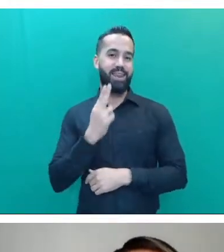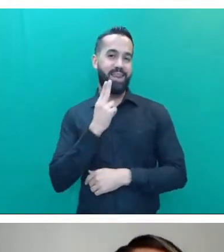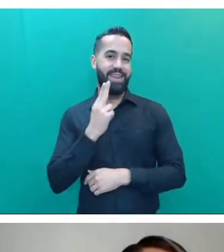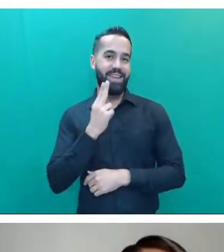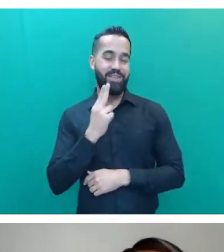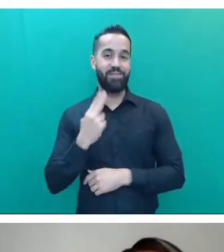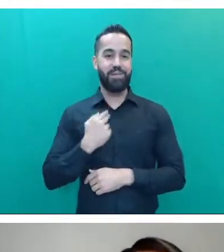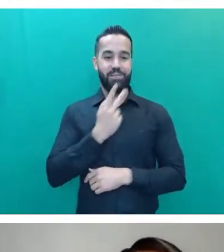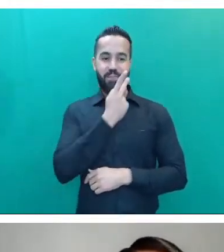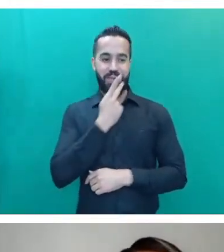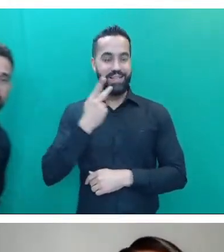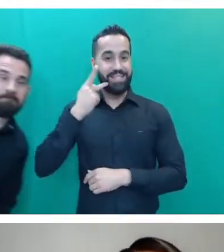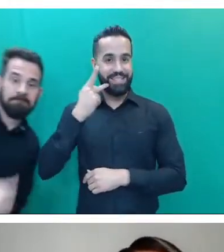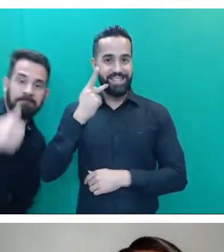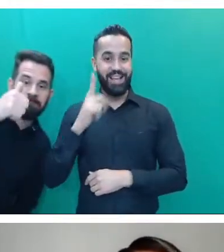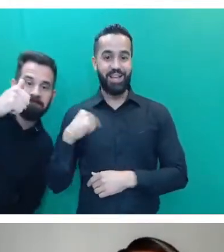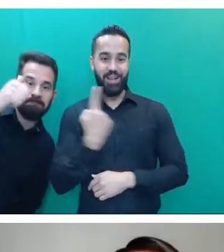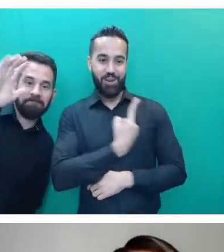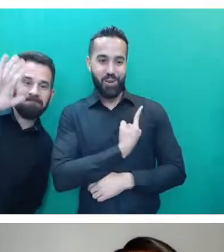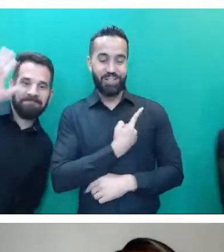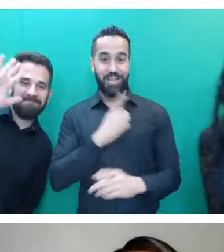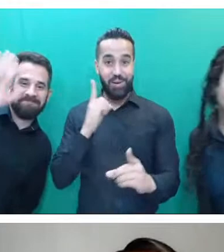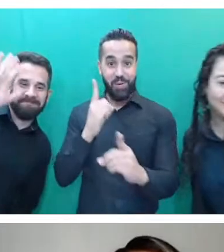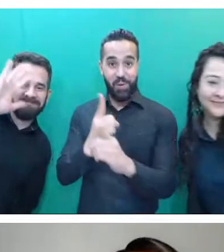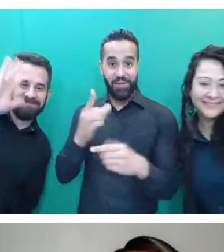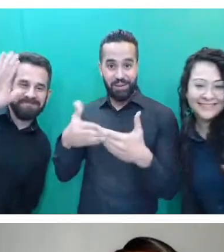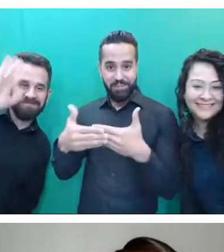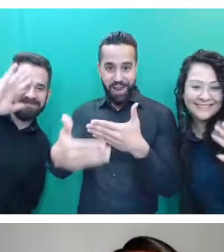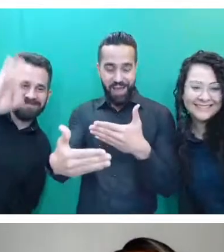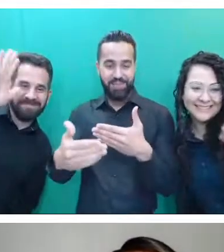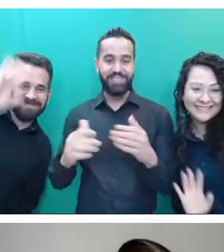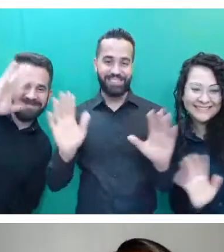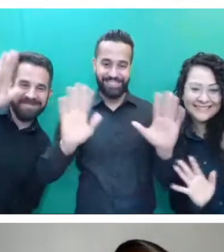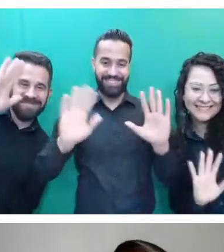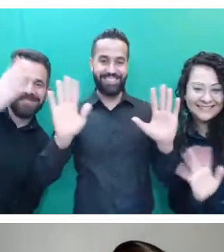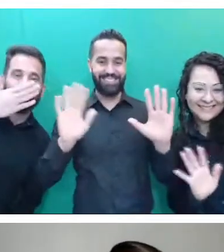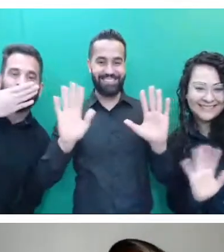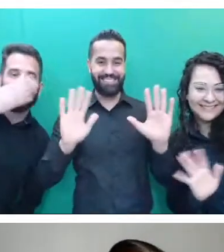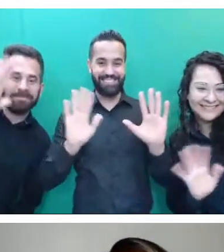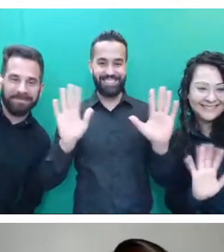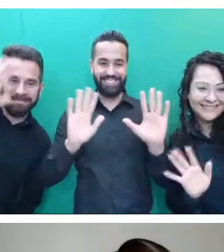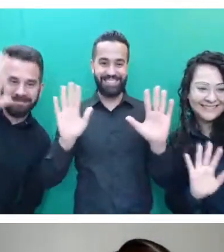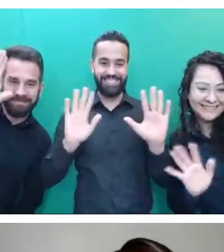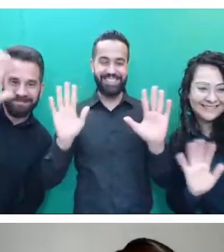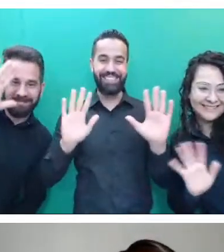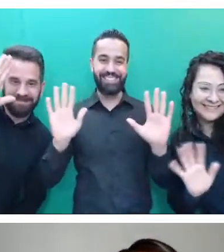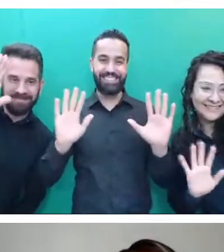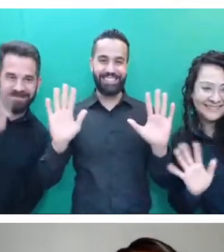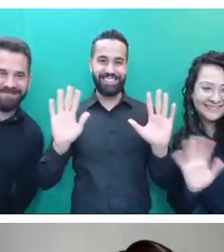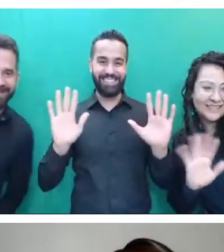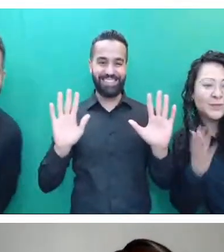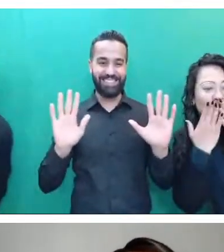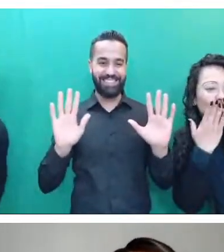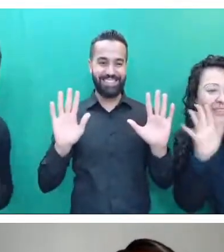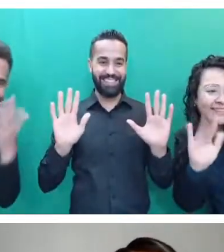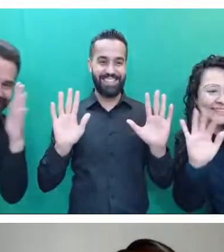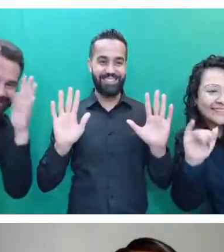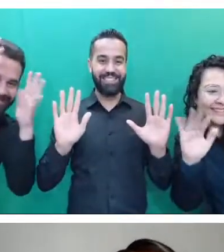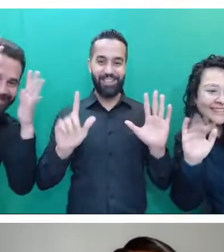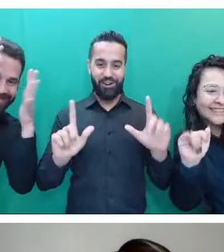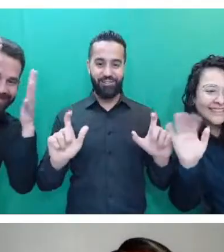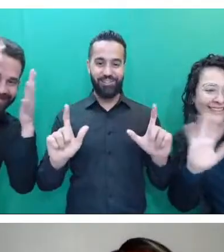E estamos juntos, nos vemos em breve, espero. Tchau, tchau. Tchau.